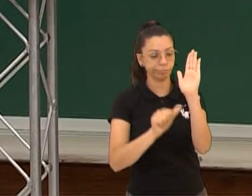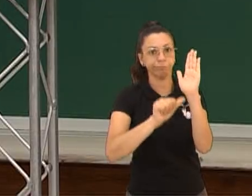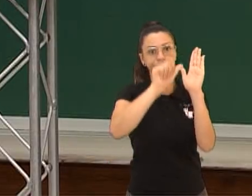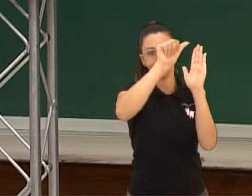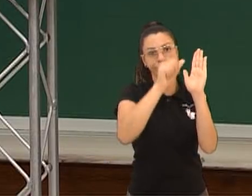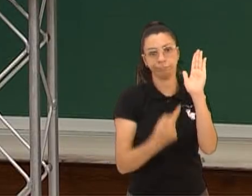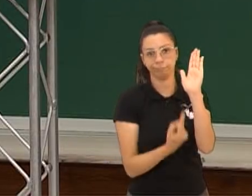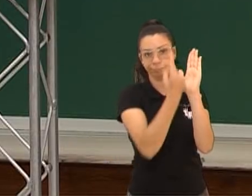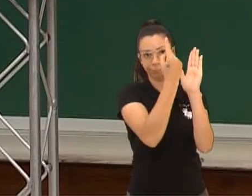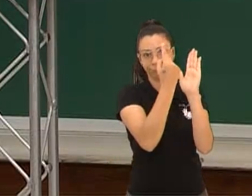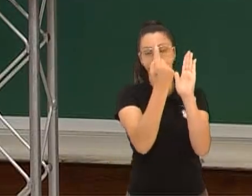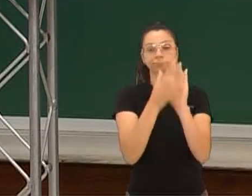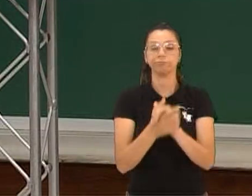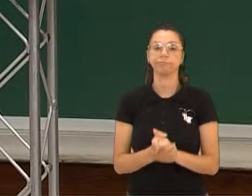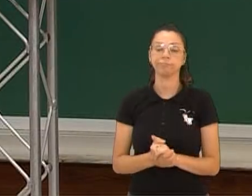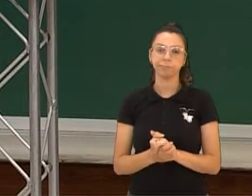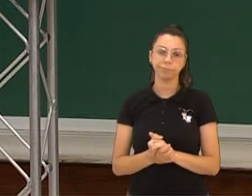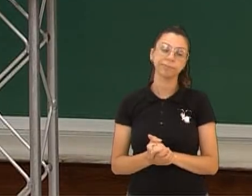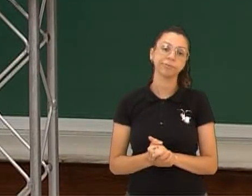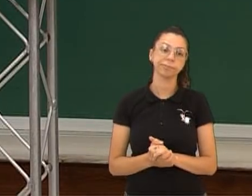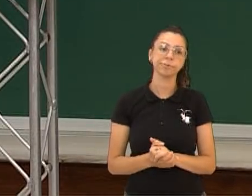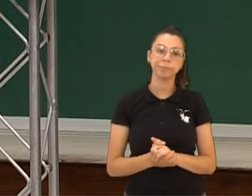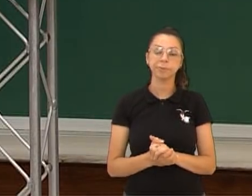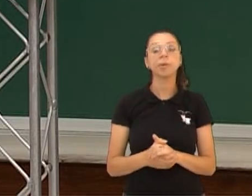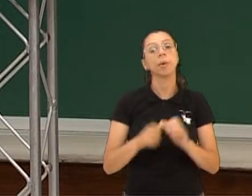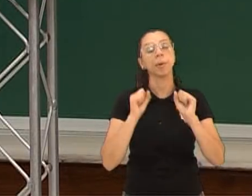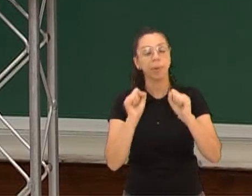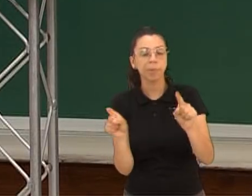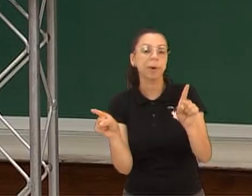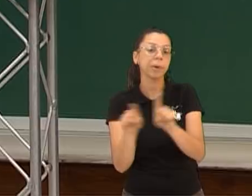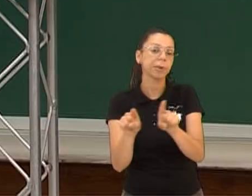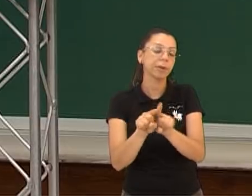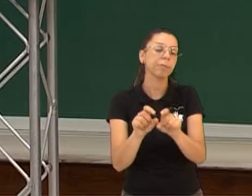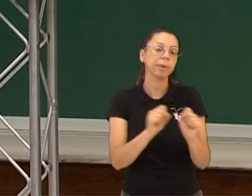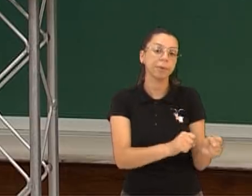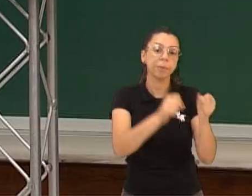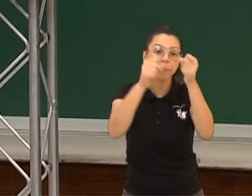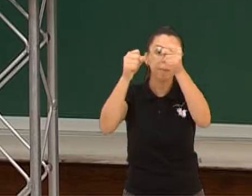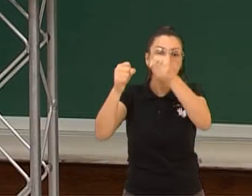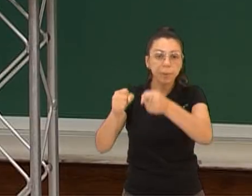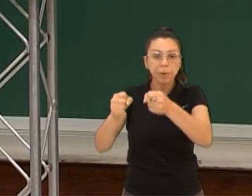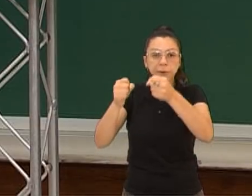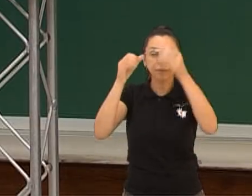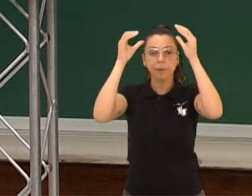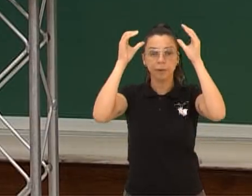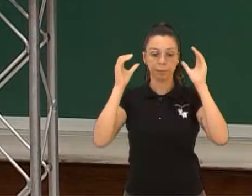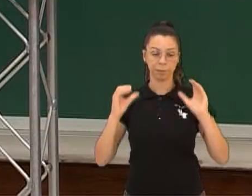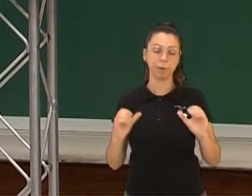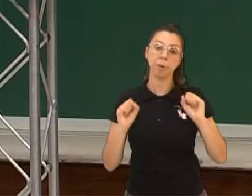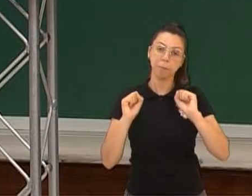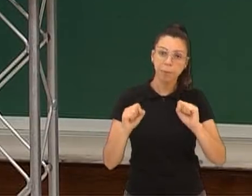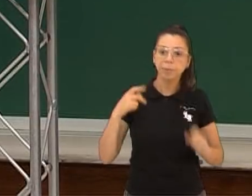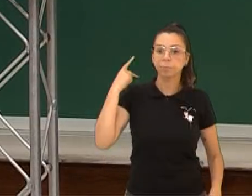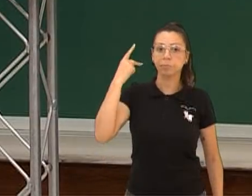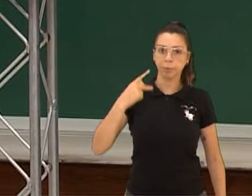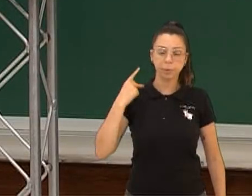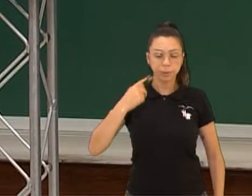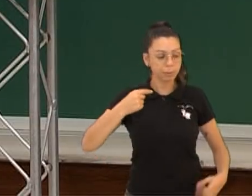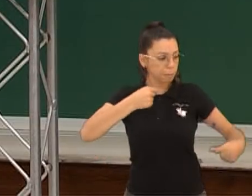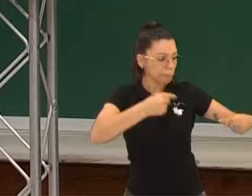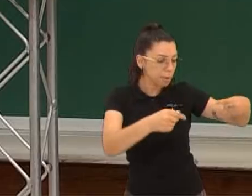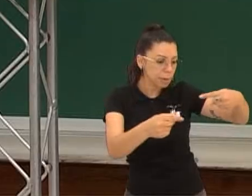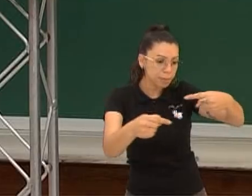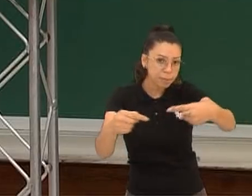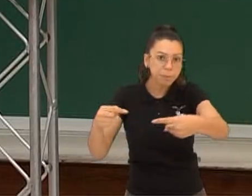falo muito isso com os meus alunos, agora eu vou falar para vocês. Nós podemos exercer o nosso poder de cidadãos, nós não precisamos ser políticos para